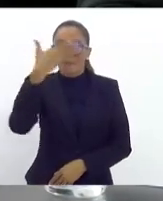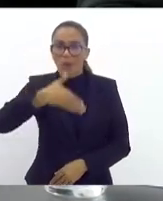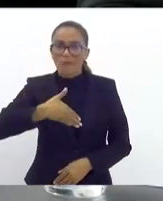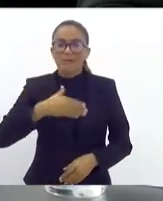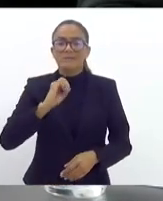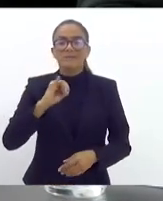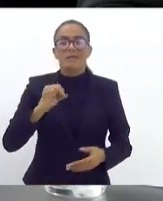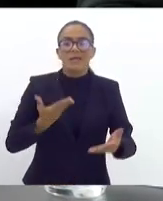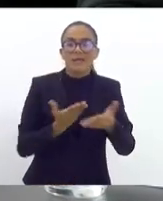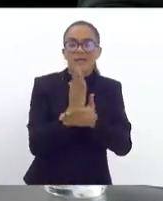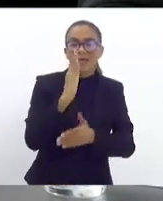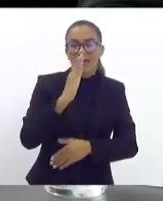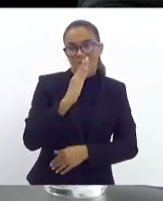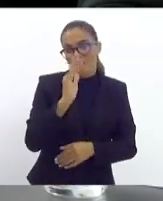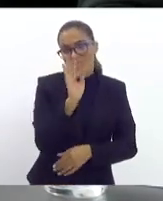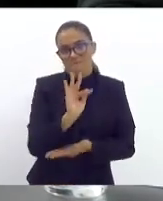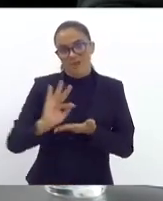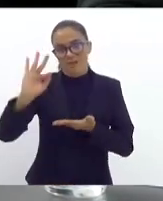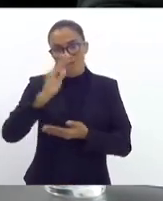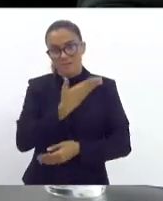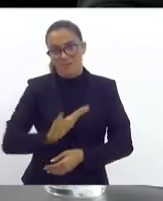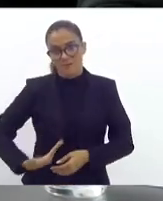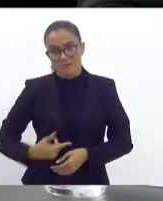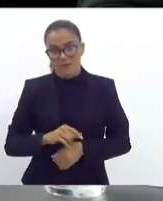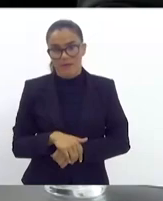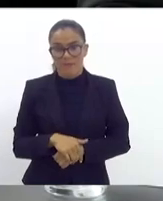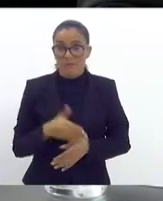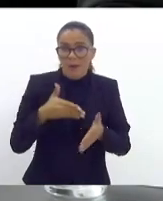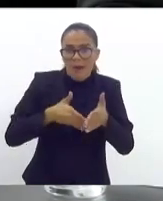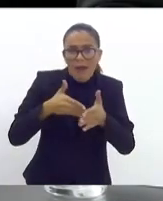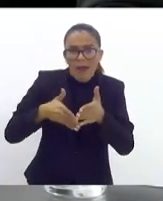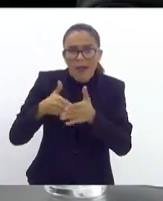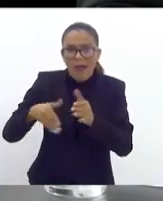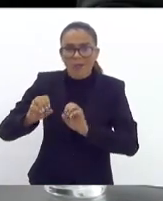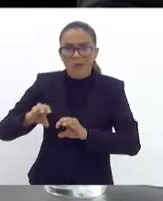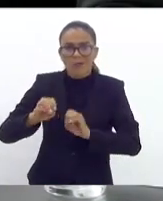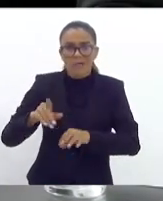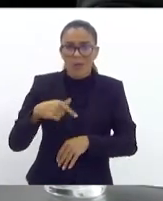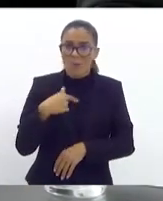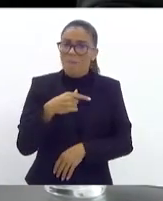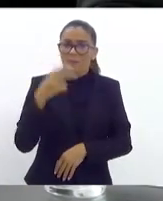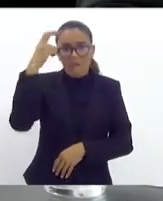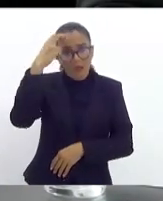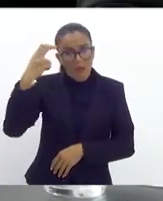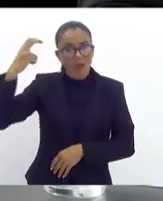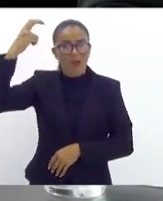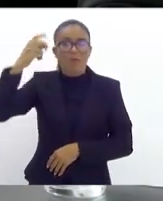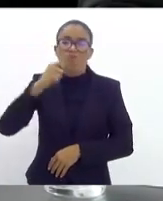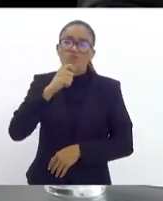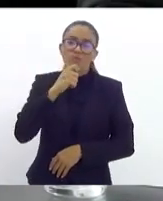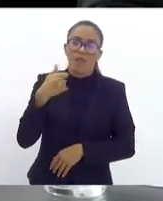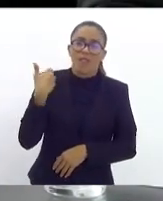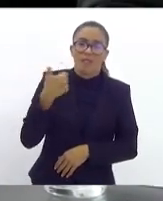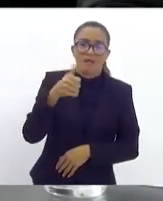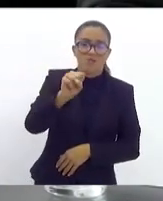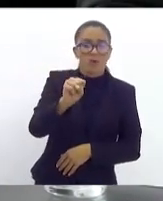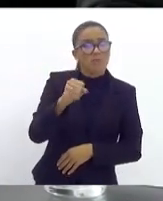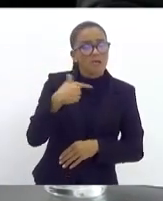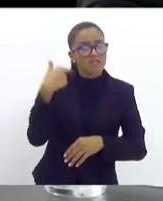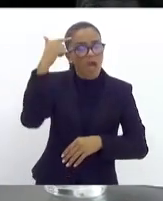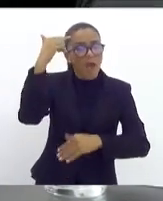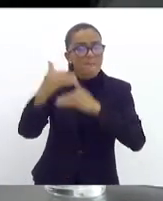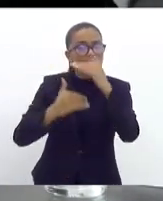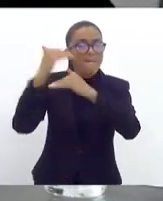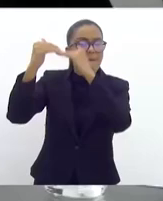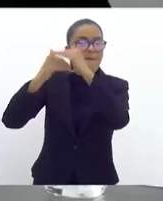a legislação Estadual era mais restritiva o acesso à educação de repente o garoto que é prodígio não tem 18 anos mas tá avançado